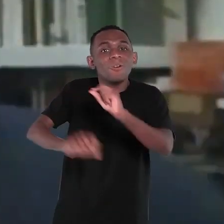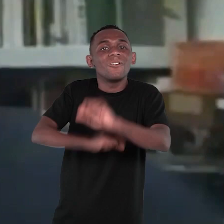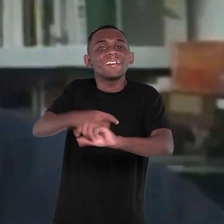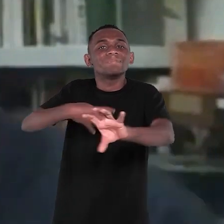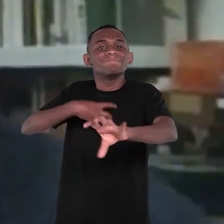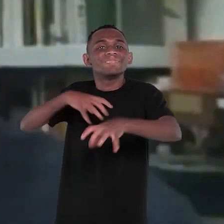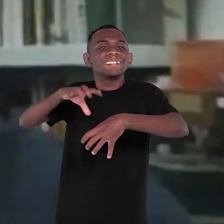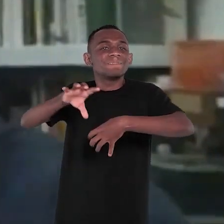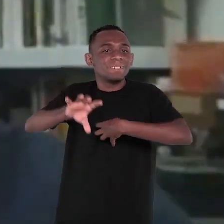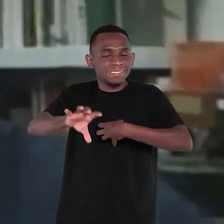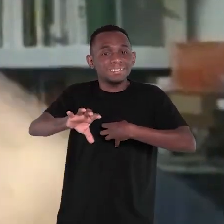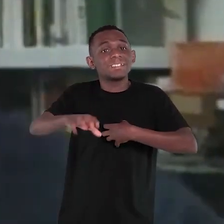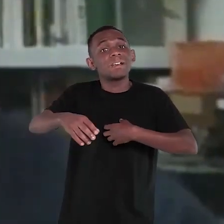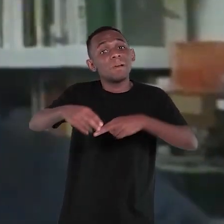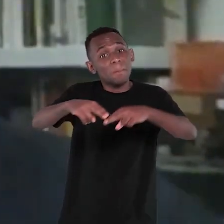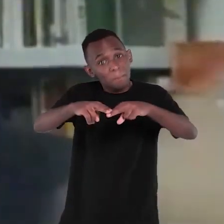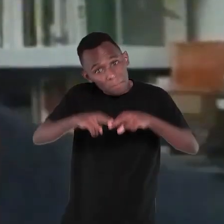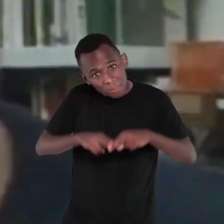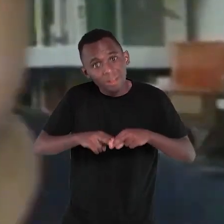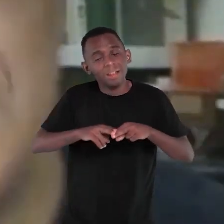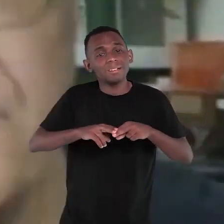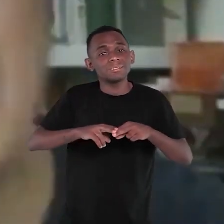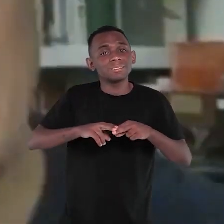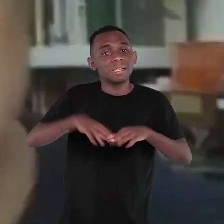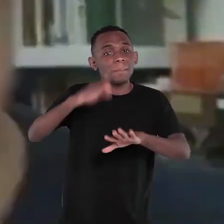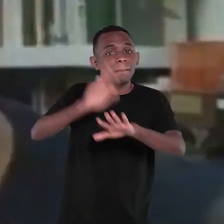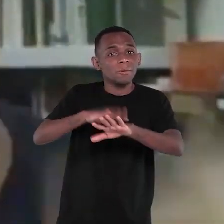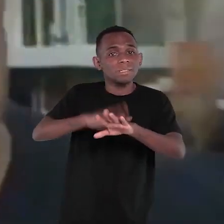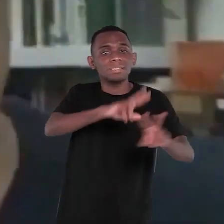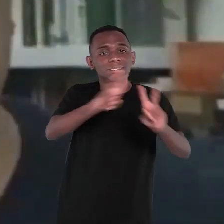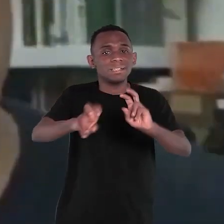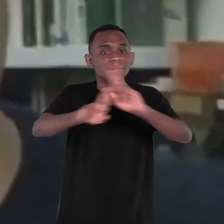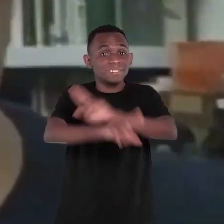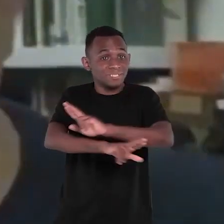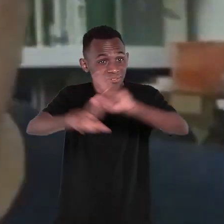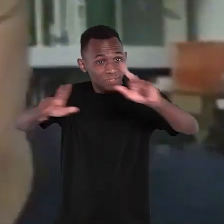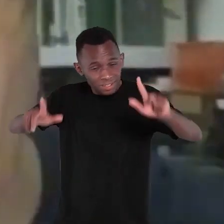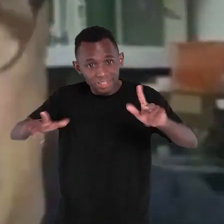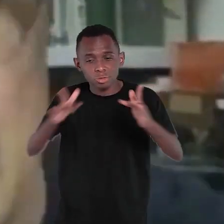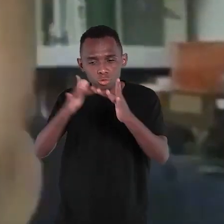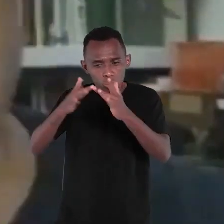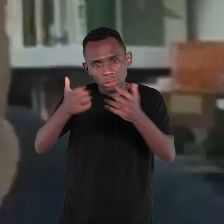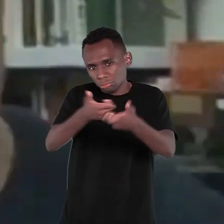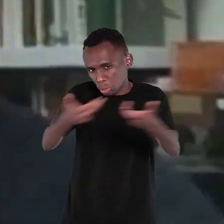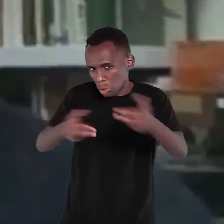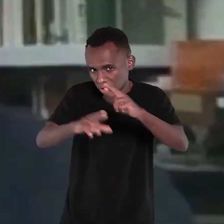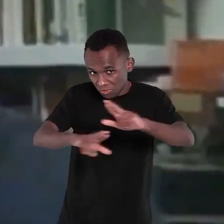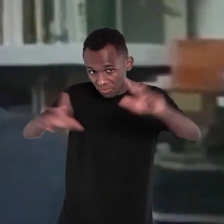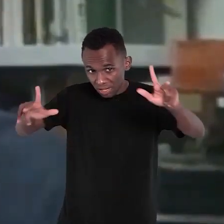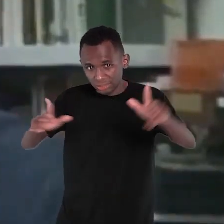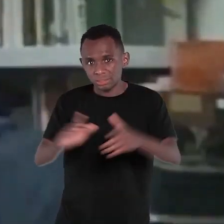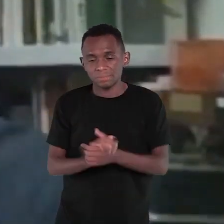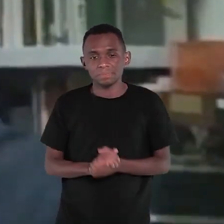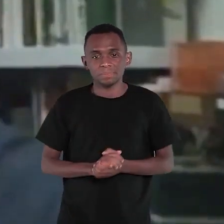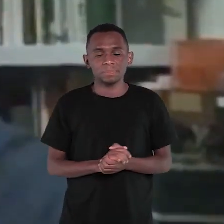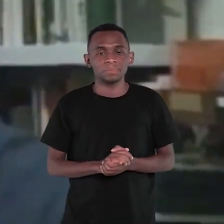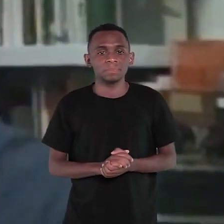a empatia das pessoas, por causa dessa história da diferença, e você está entrando em contato com coisas diferentes.